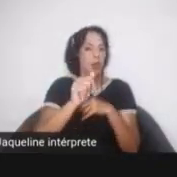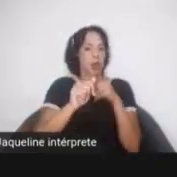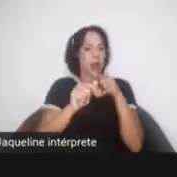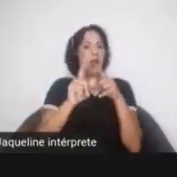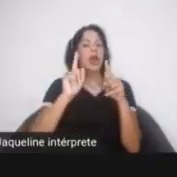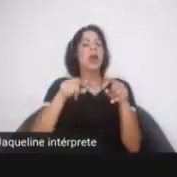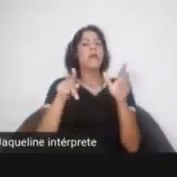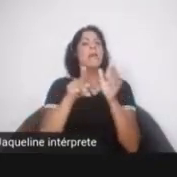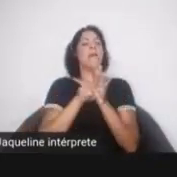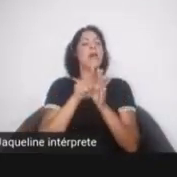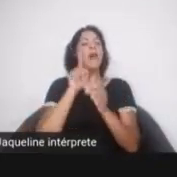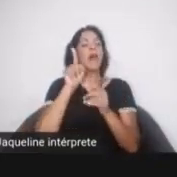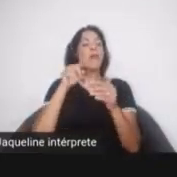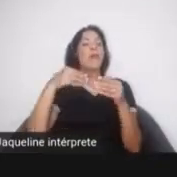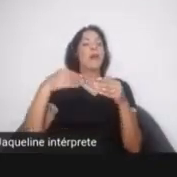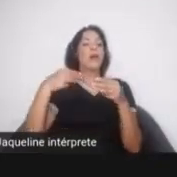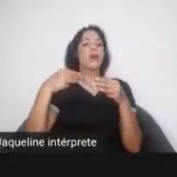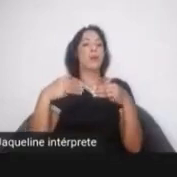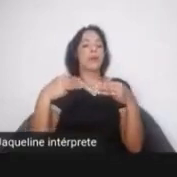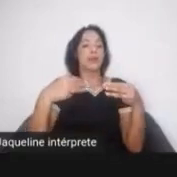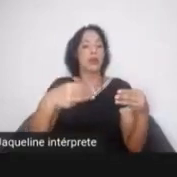Ministério.